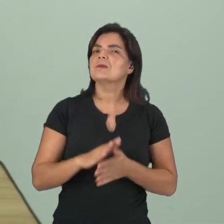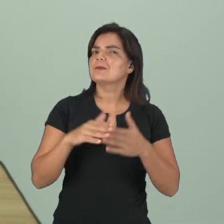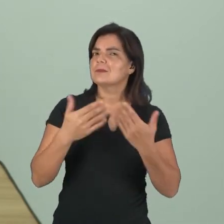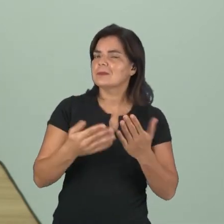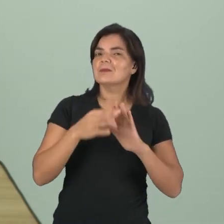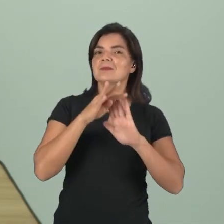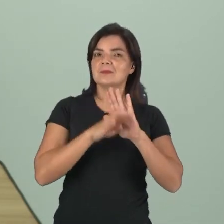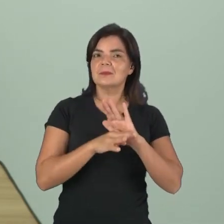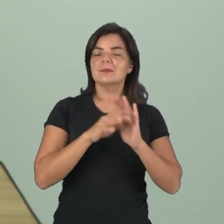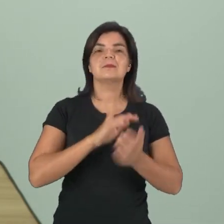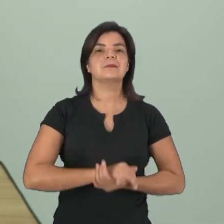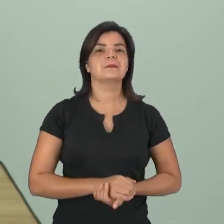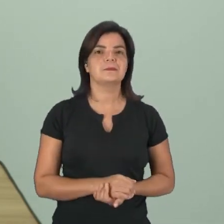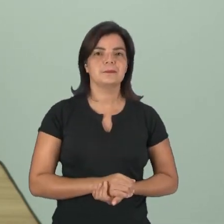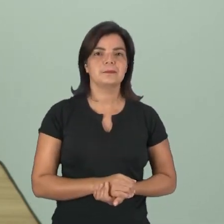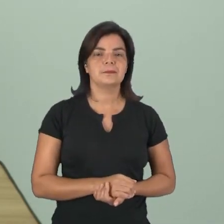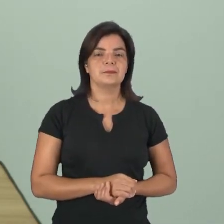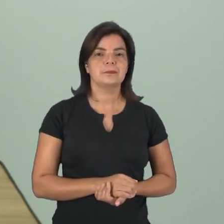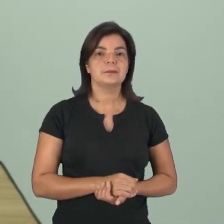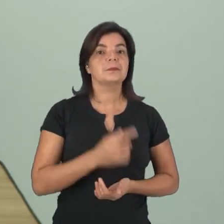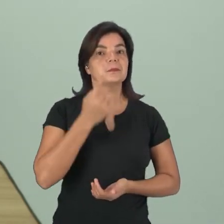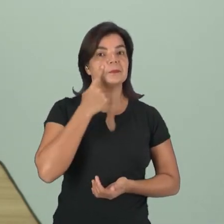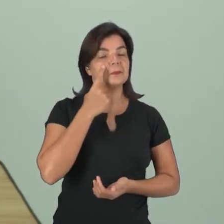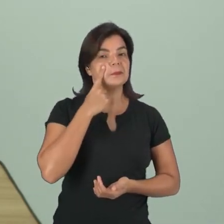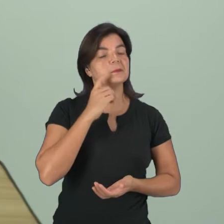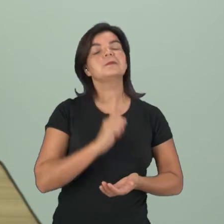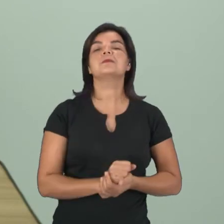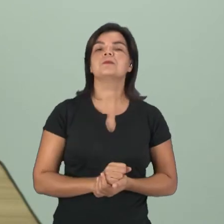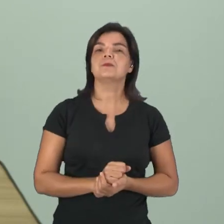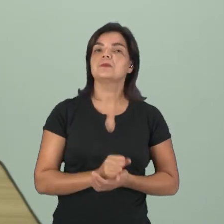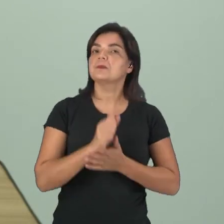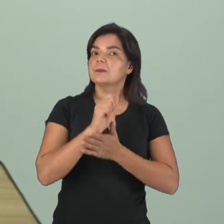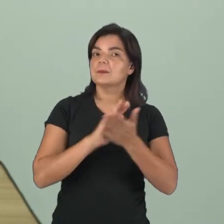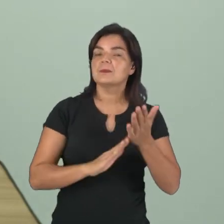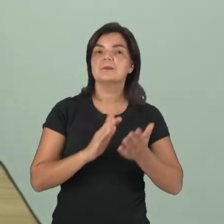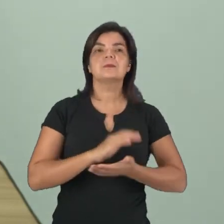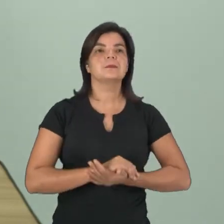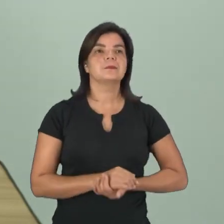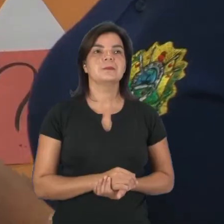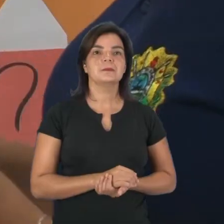é o texto? Vamos para mais desafios.